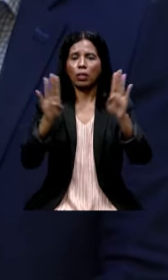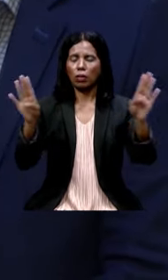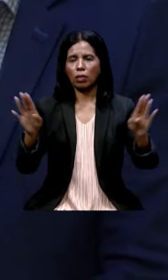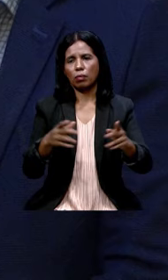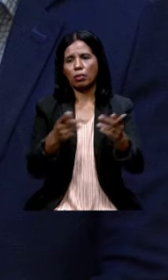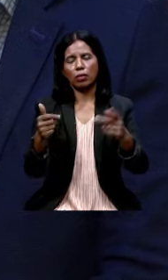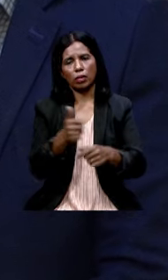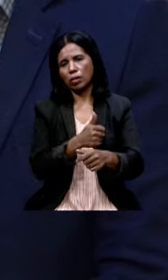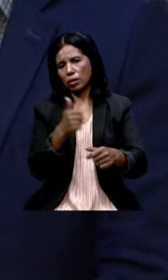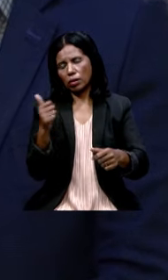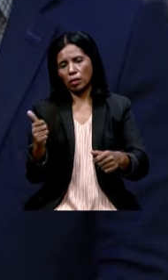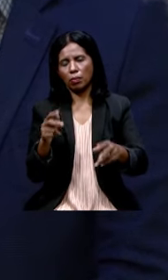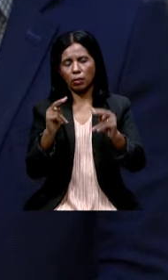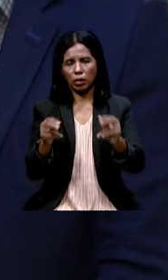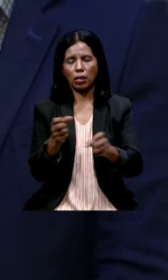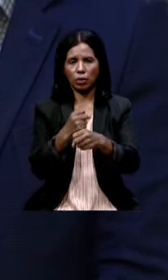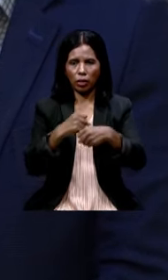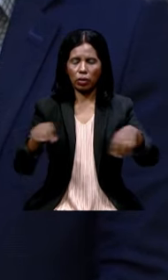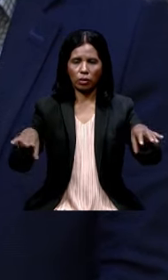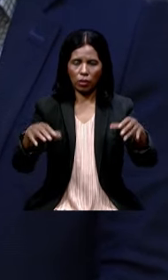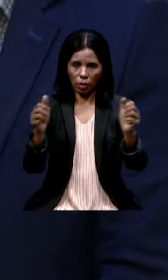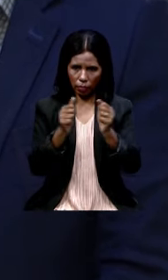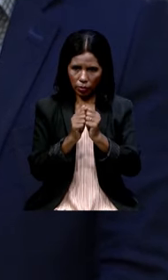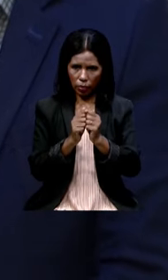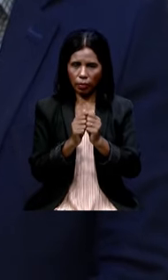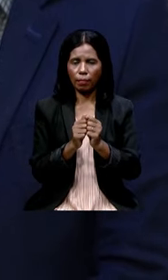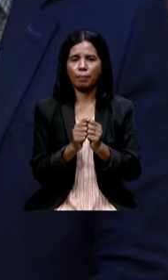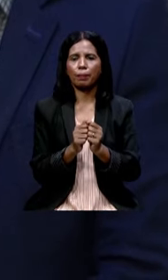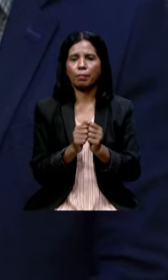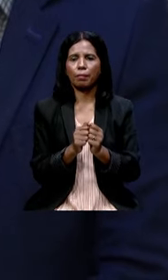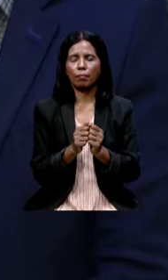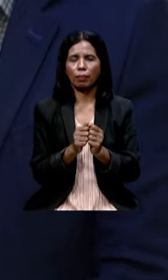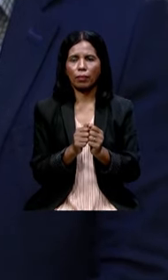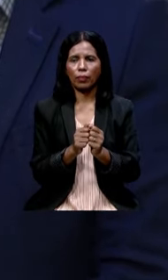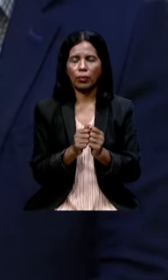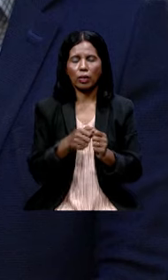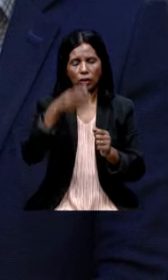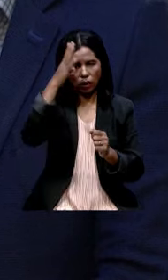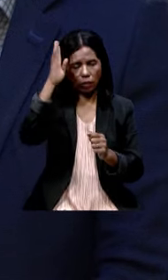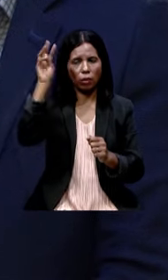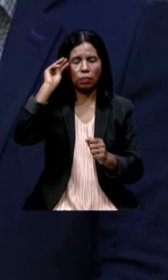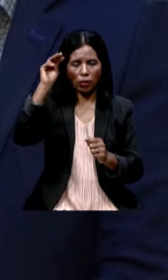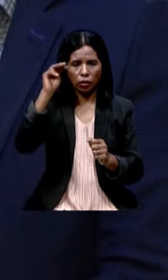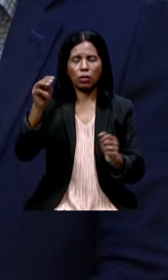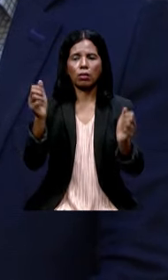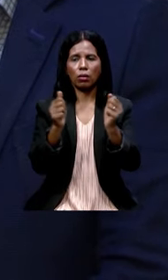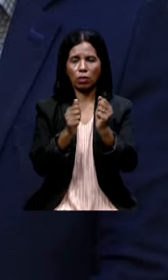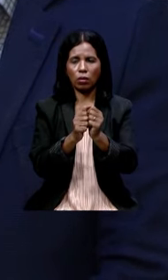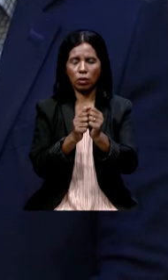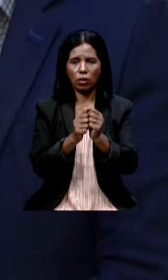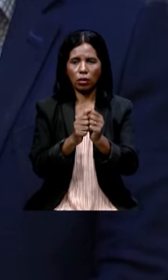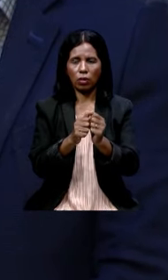sedu ne ve precisa halo cooperação e tanto que o senhor ministro, desculpa,